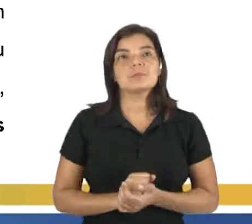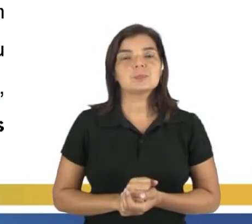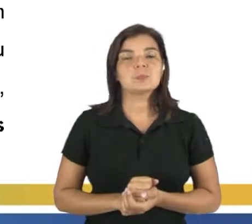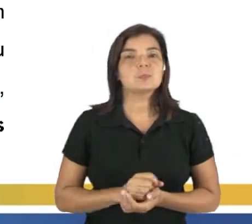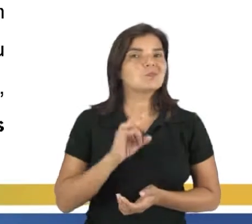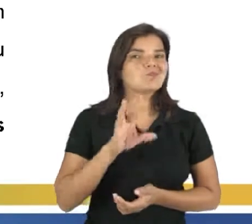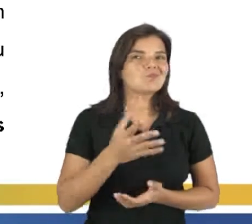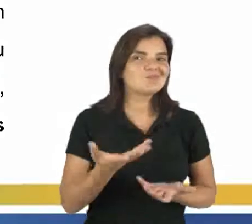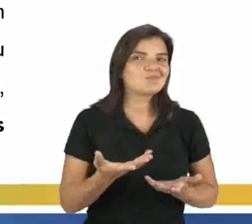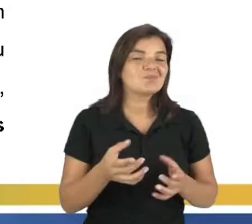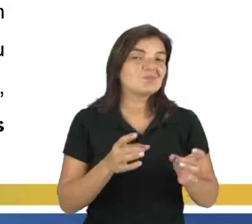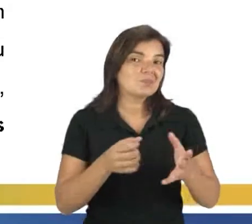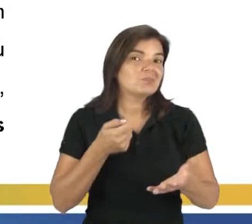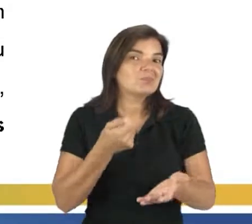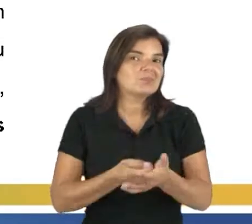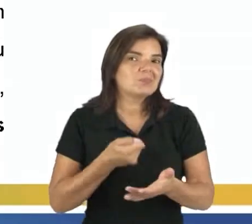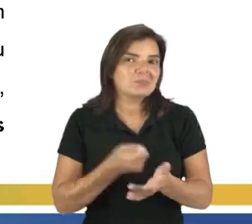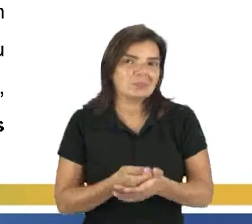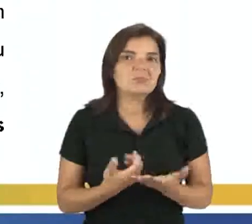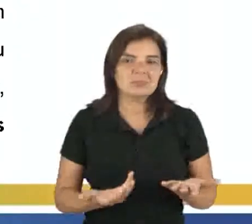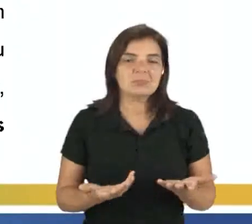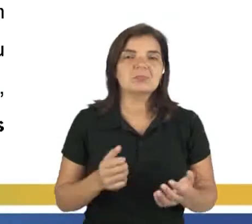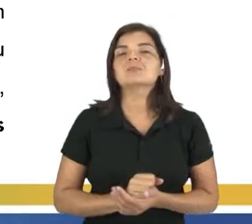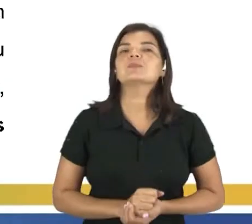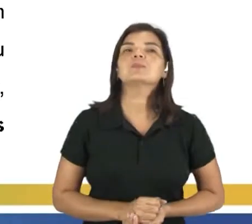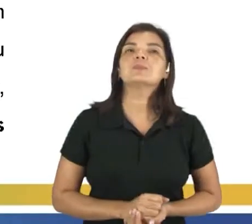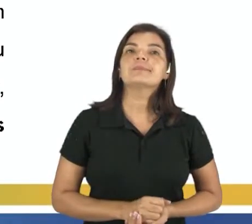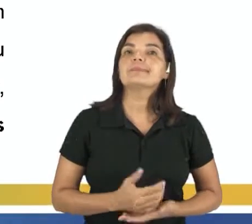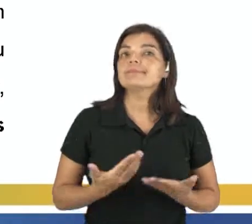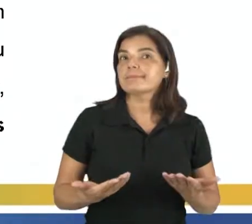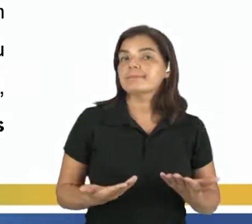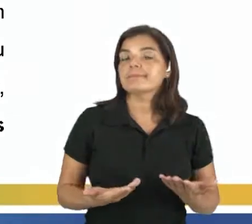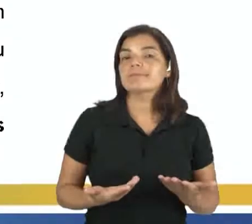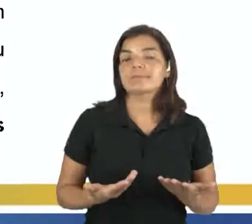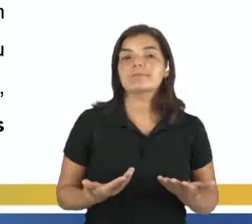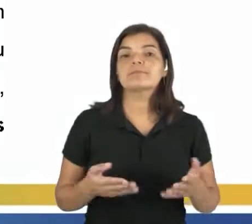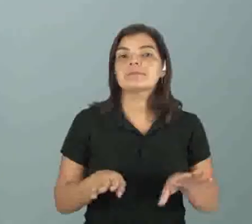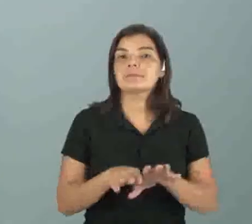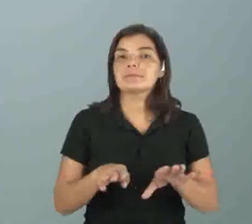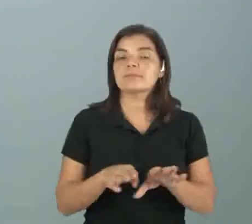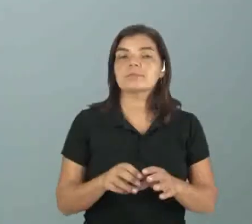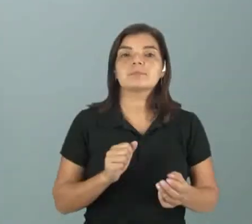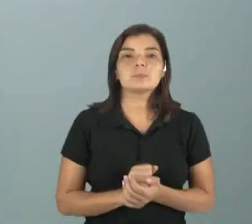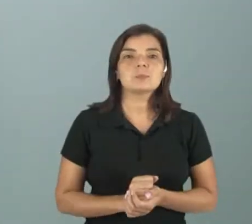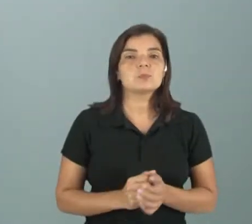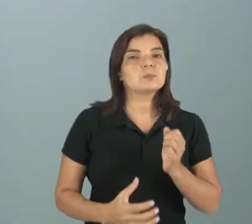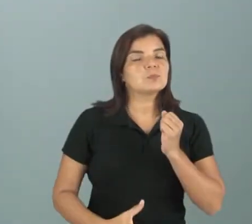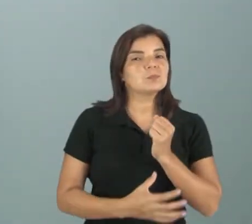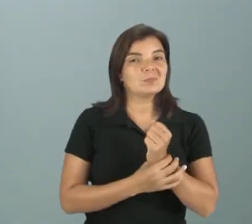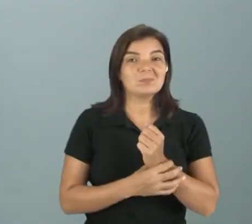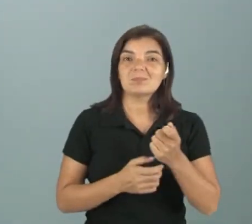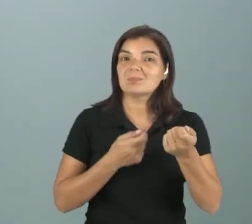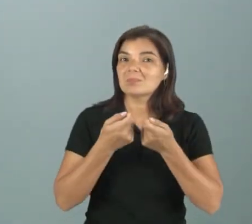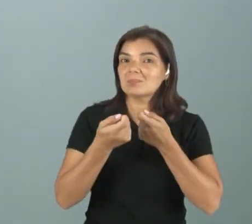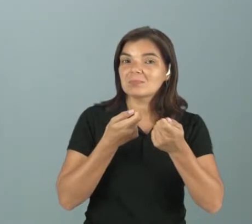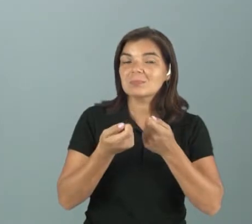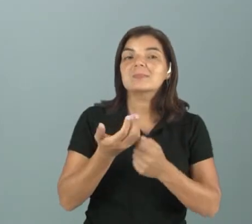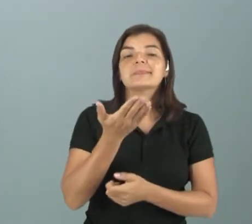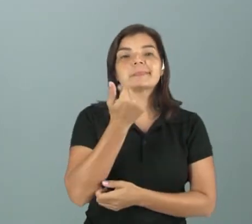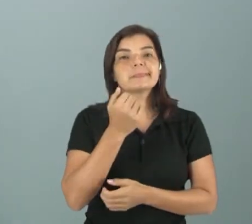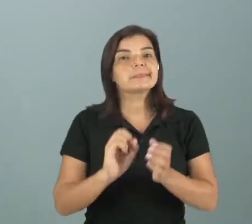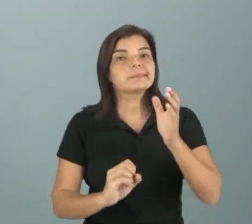não aquilo que o mercado exige que seja produzido, comprometendo então a questão da segurança alimentar, como acontece